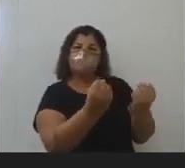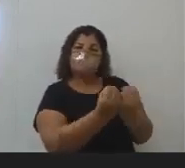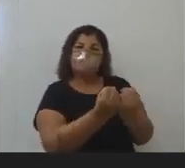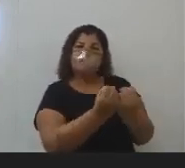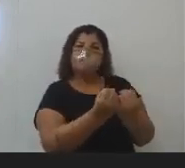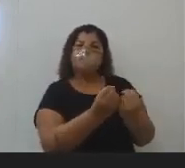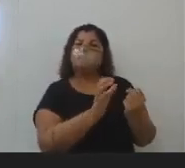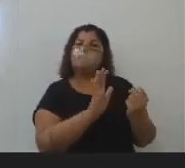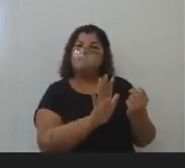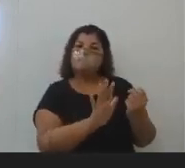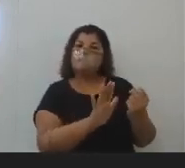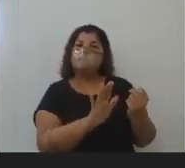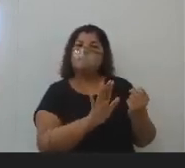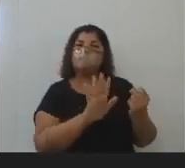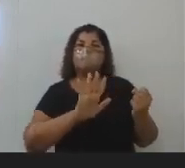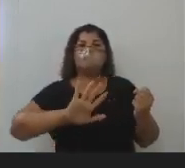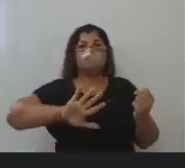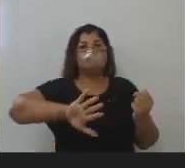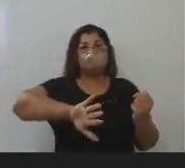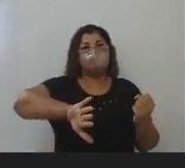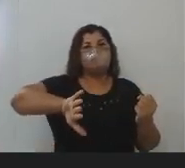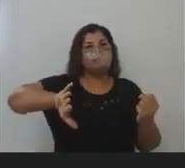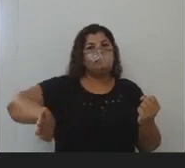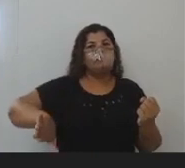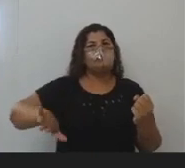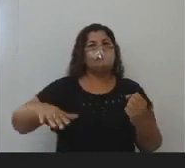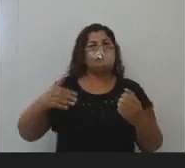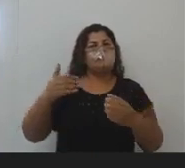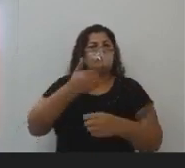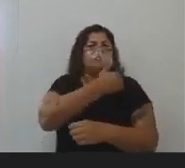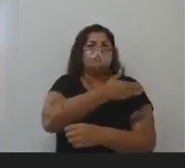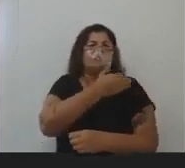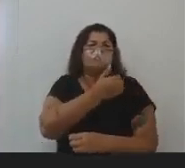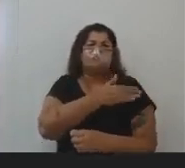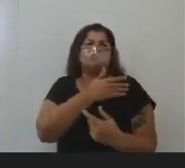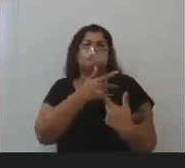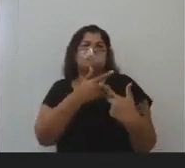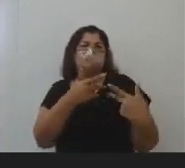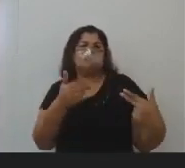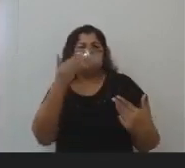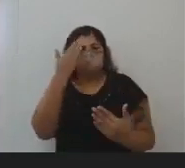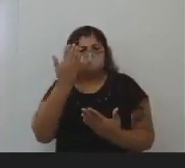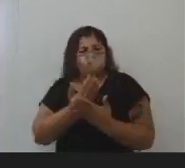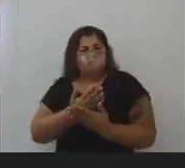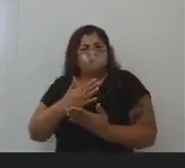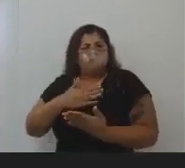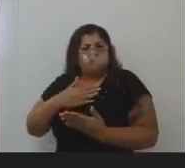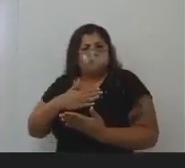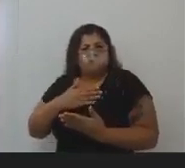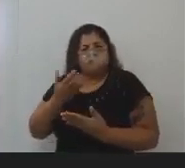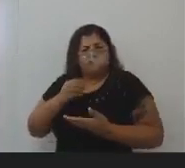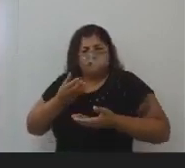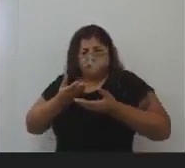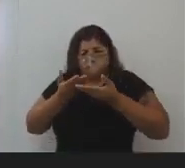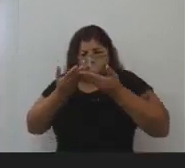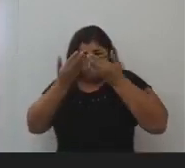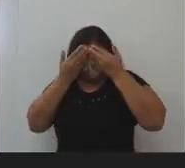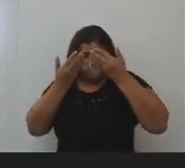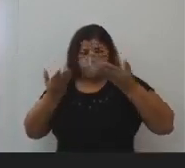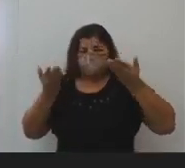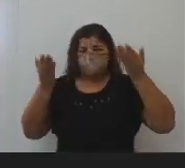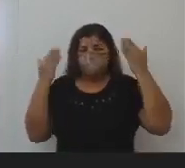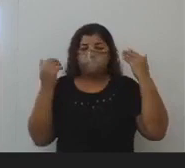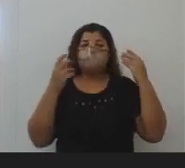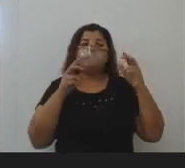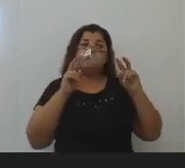Ele simplesmente se esquece de todos os preconceitos, de tudo aquilo que ele acredita, para que ele possa observar aquela